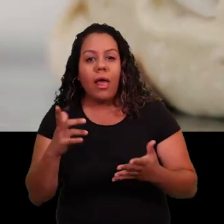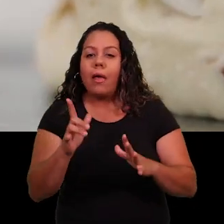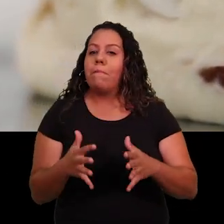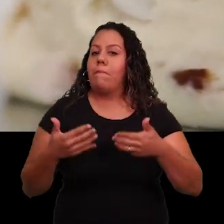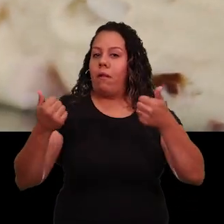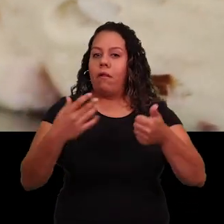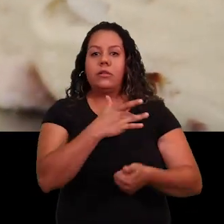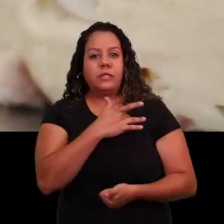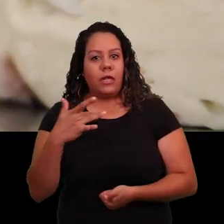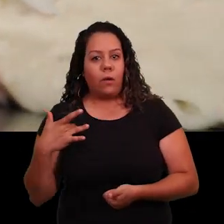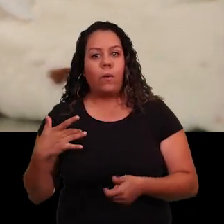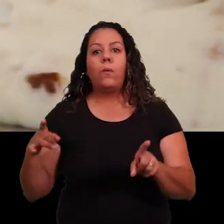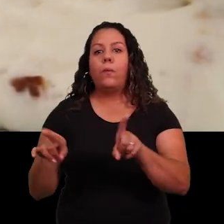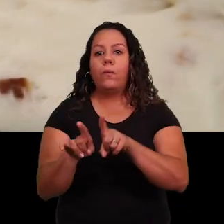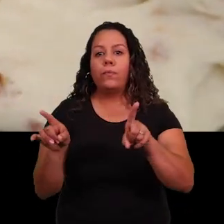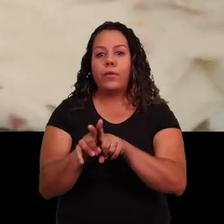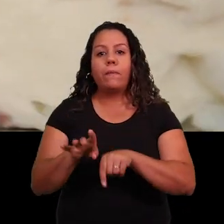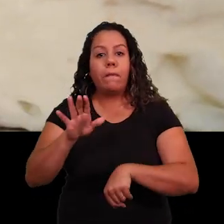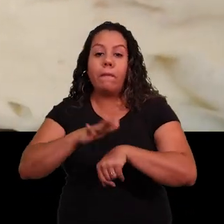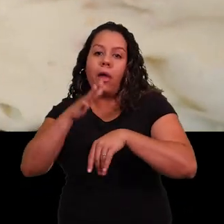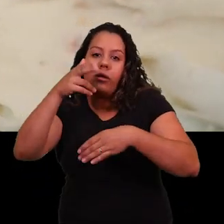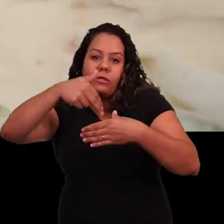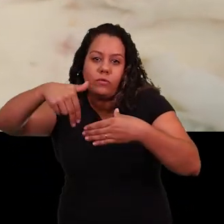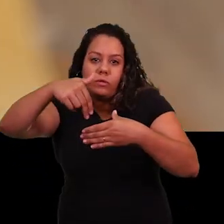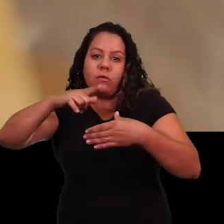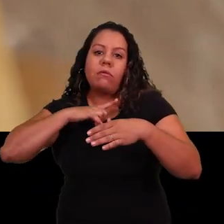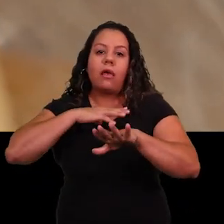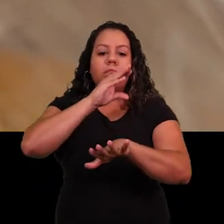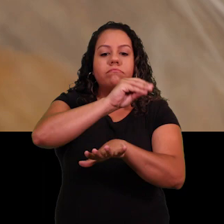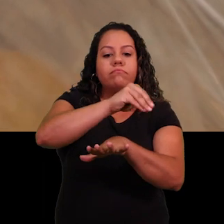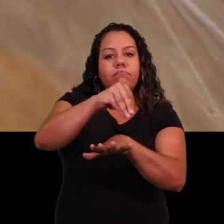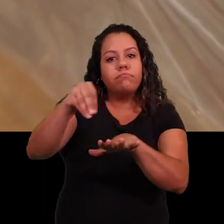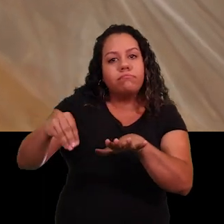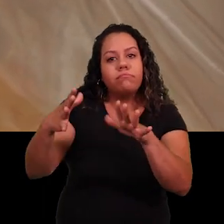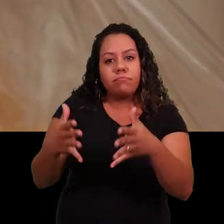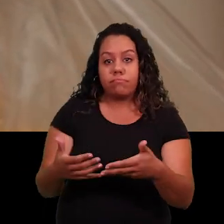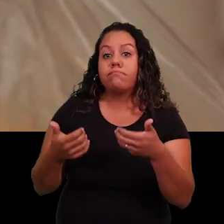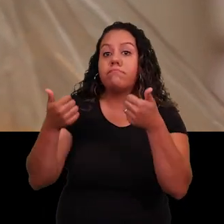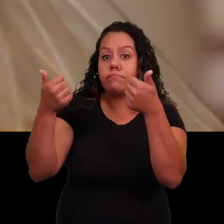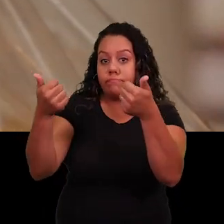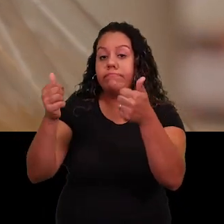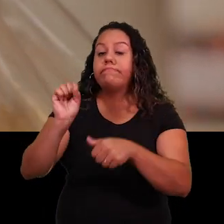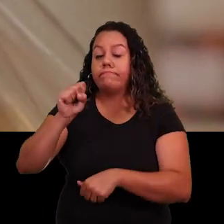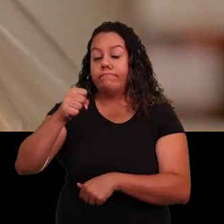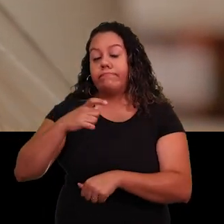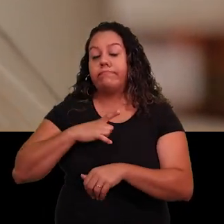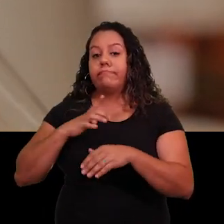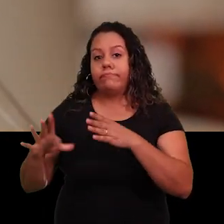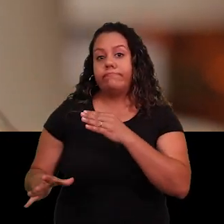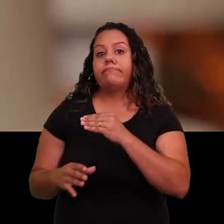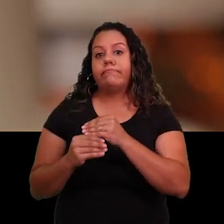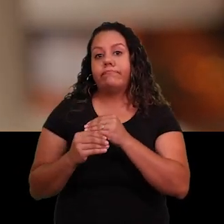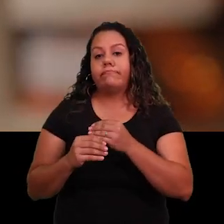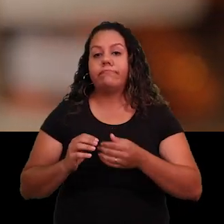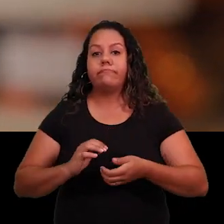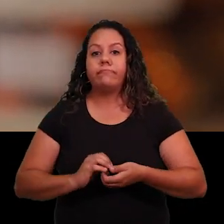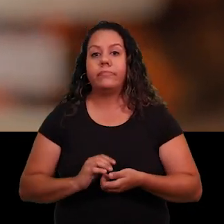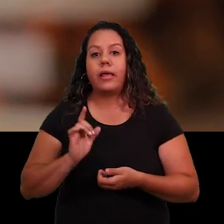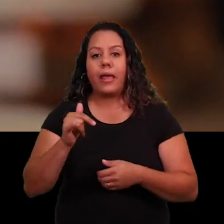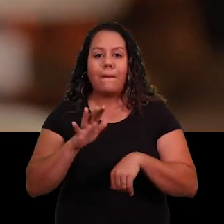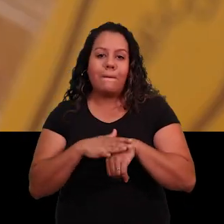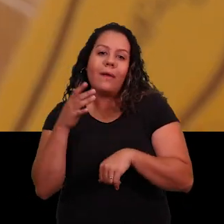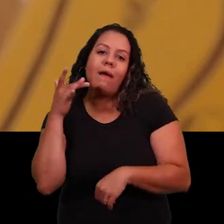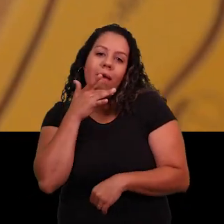mesmos aqui e que é muito mais benéfico para a saúde das pessoas, é muito mais nutritivo, possui uma carga